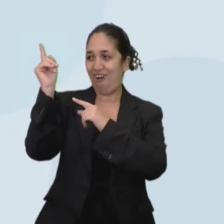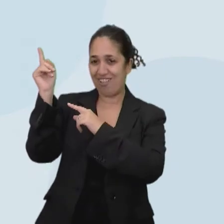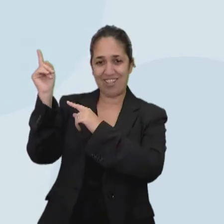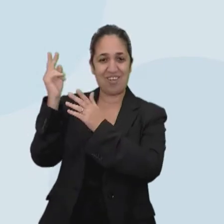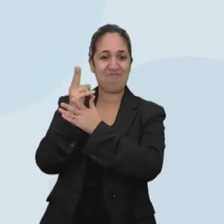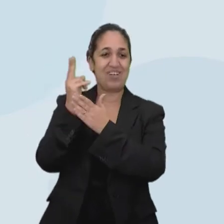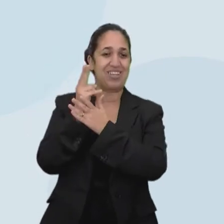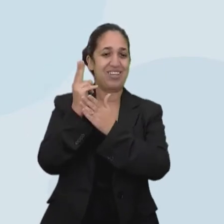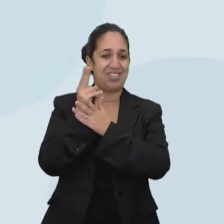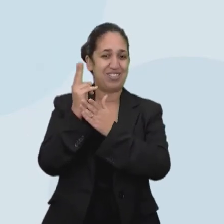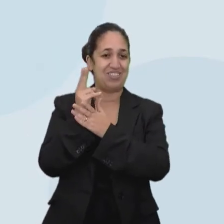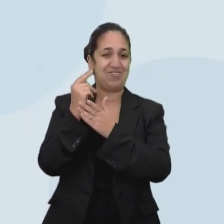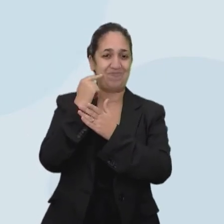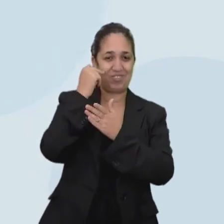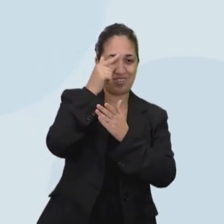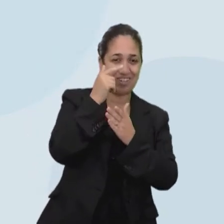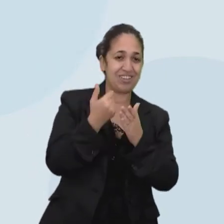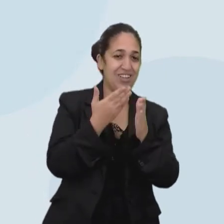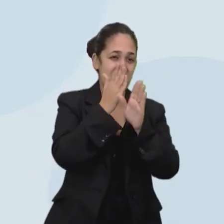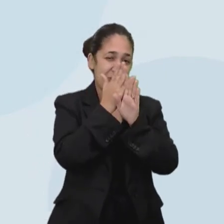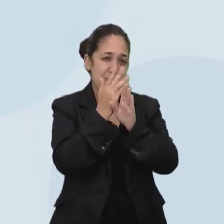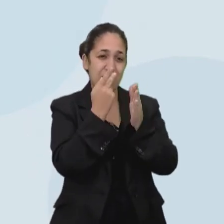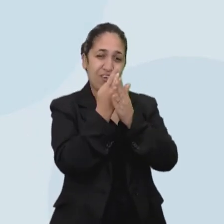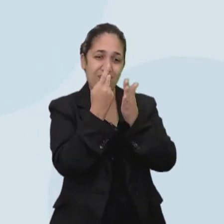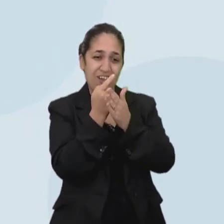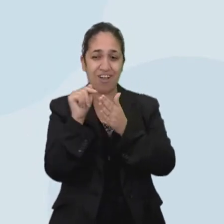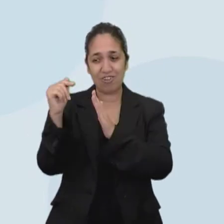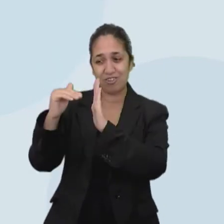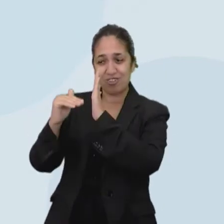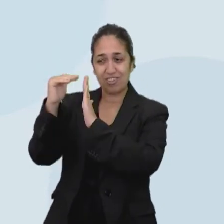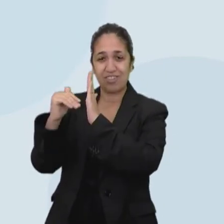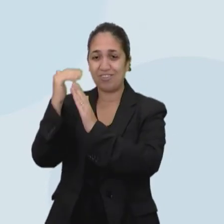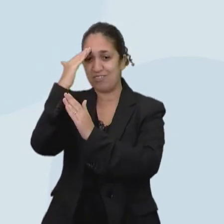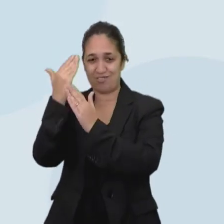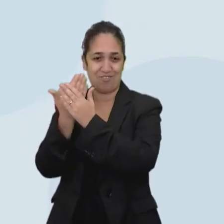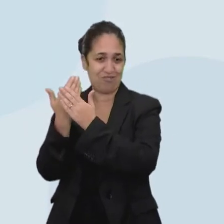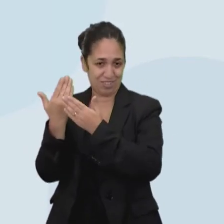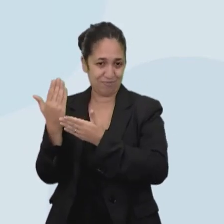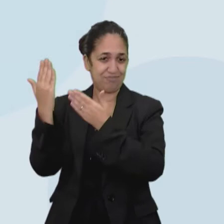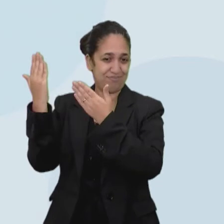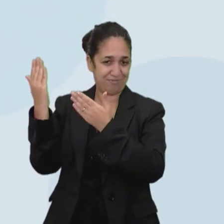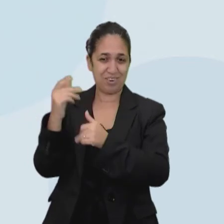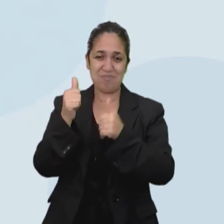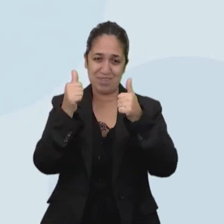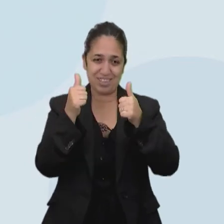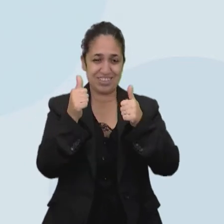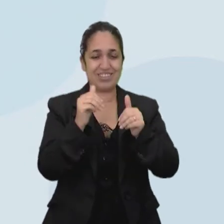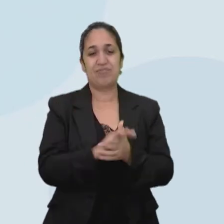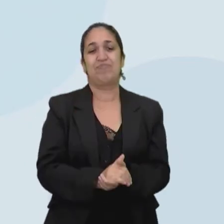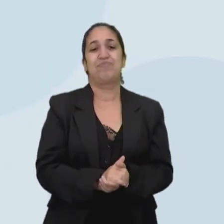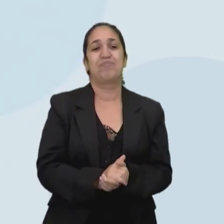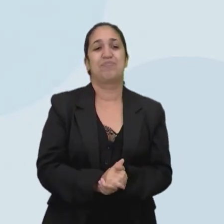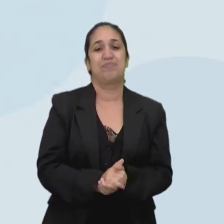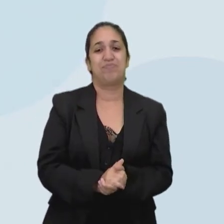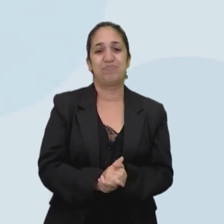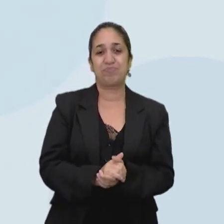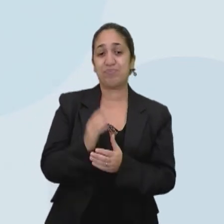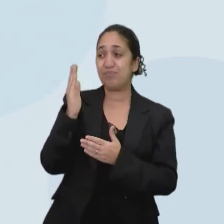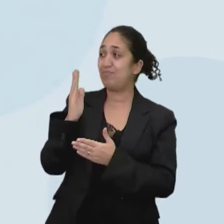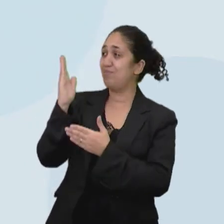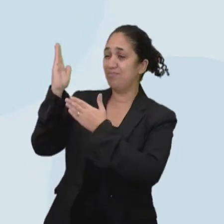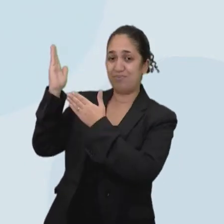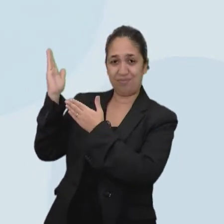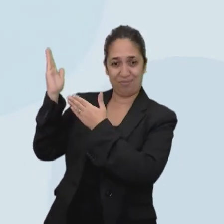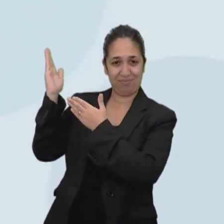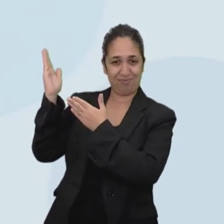mesmos, tanto da descrição aí, da definição, quanto da fórmula. Beleza, então? Tá. Valor